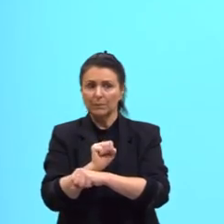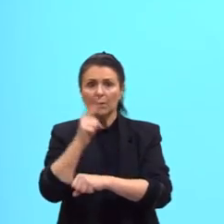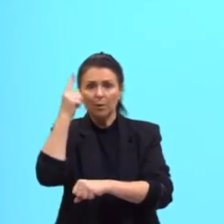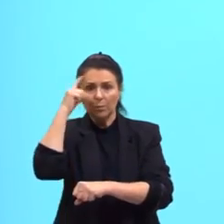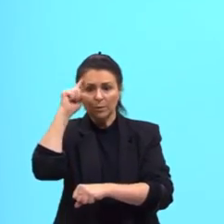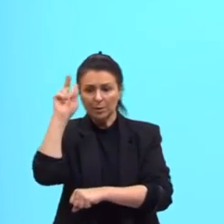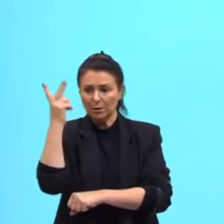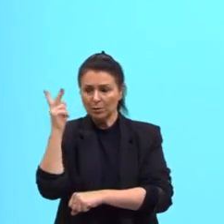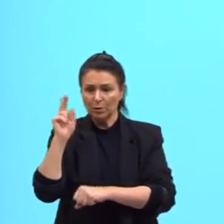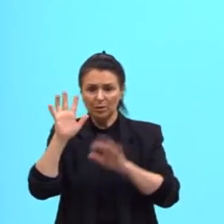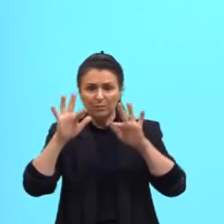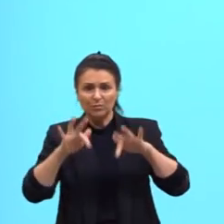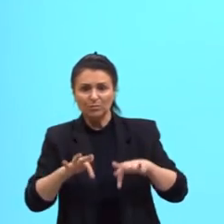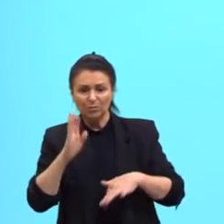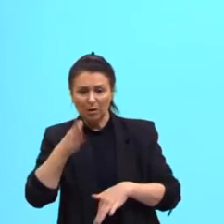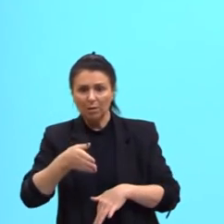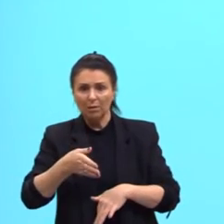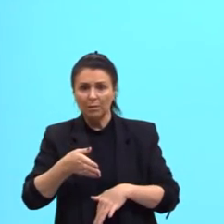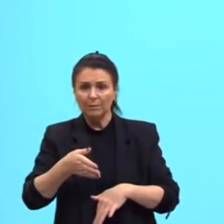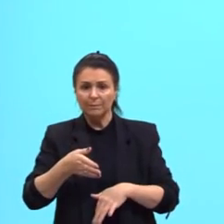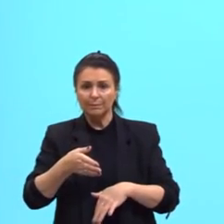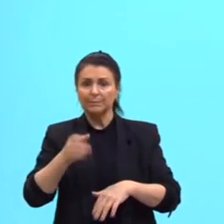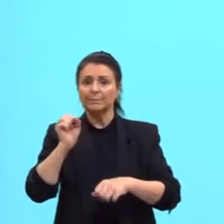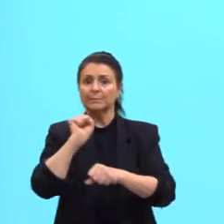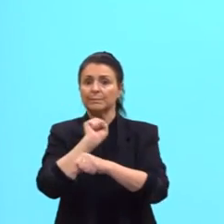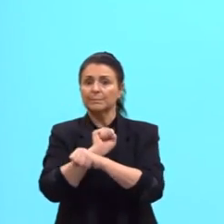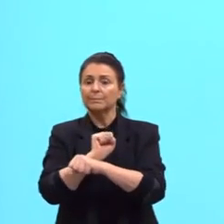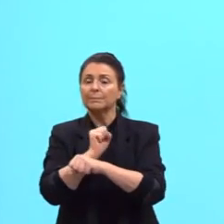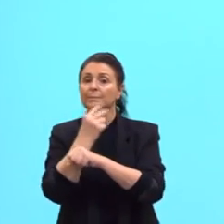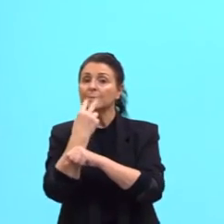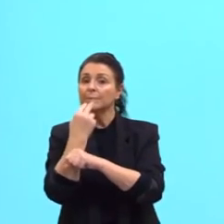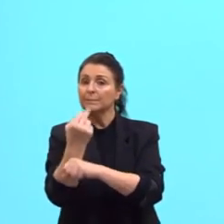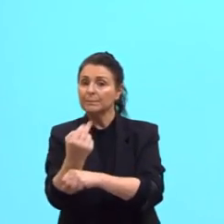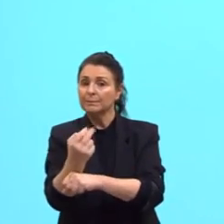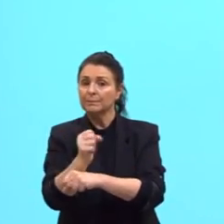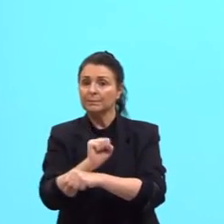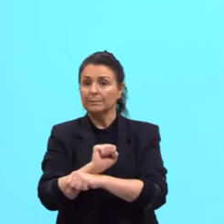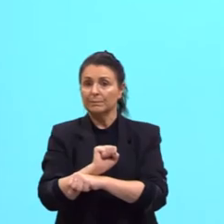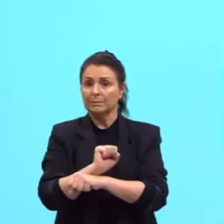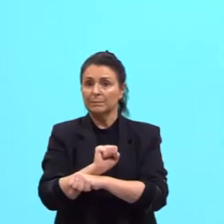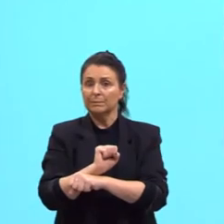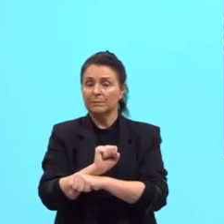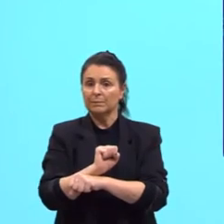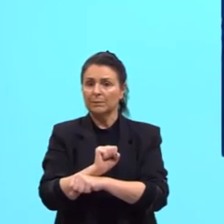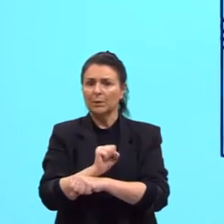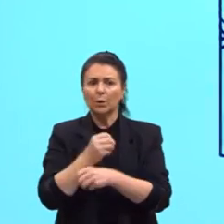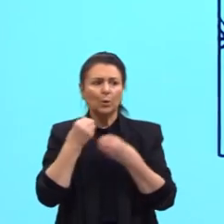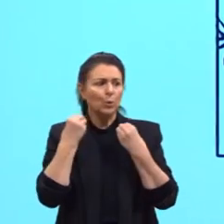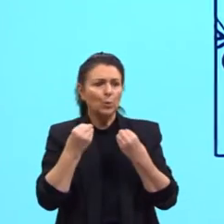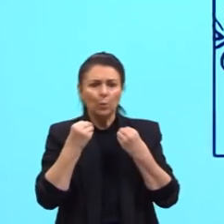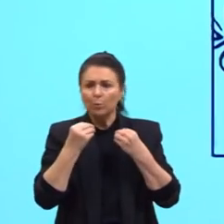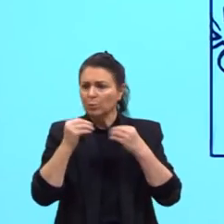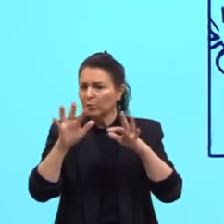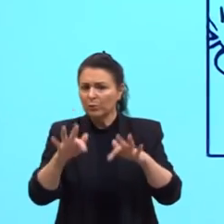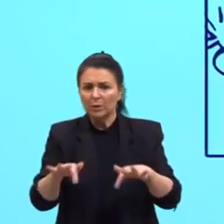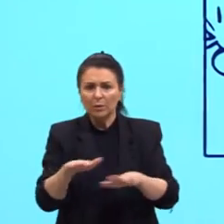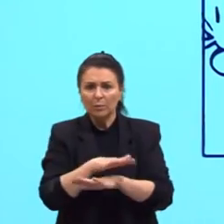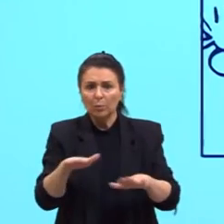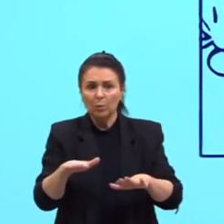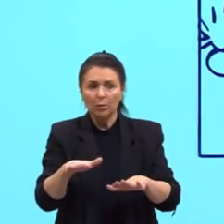achei que a história já estava no fim álcool de atividade e fio dental reach como é que pode ter terminado se tu